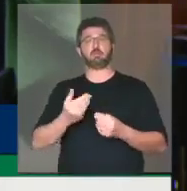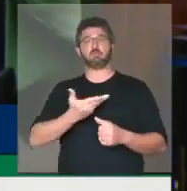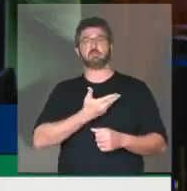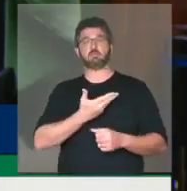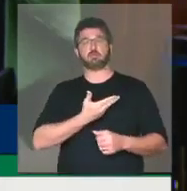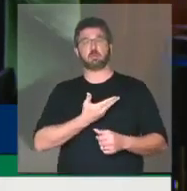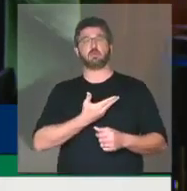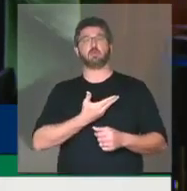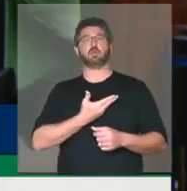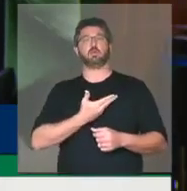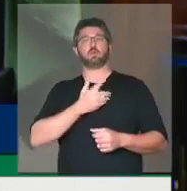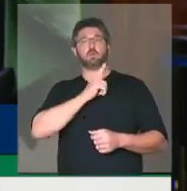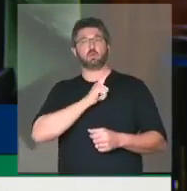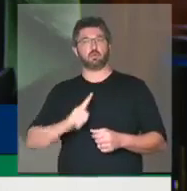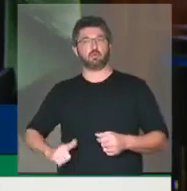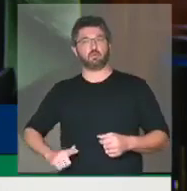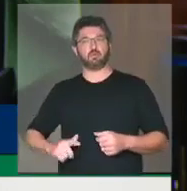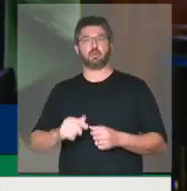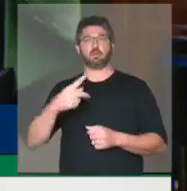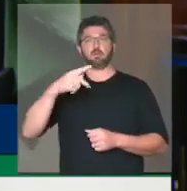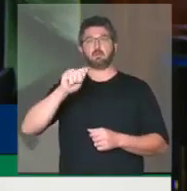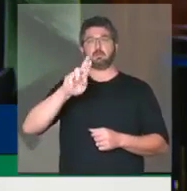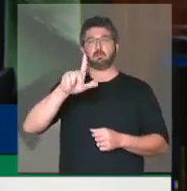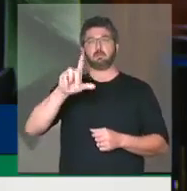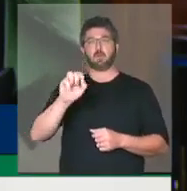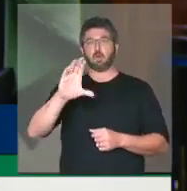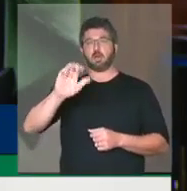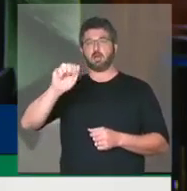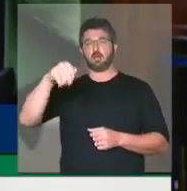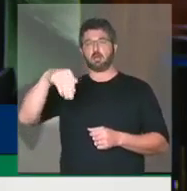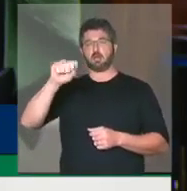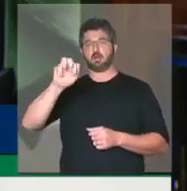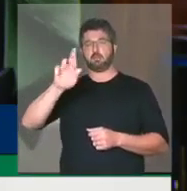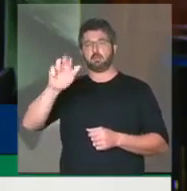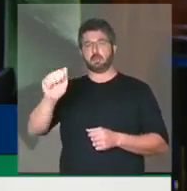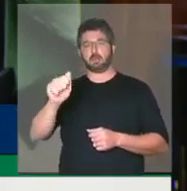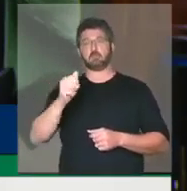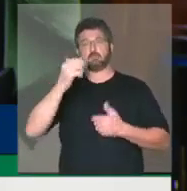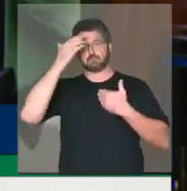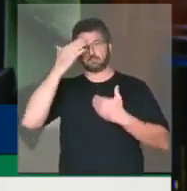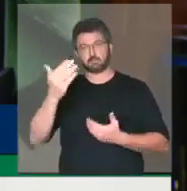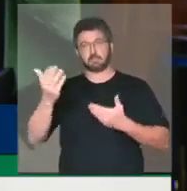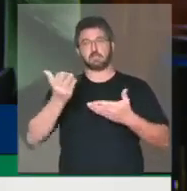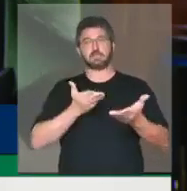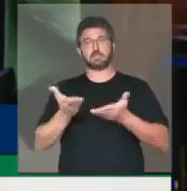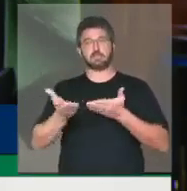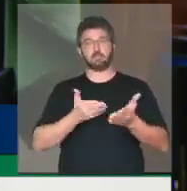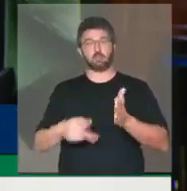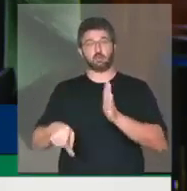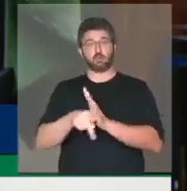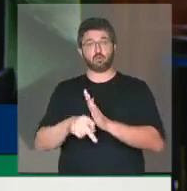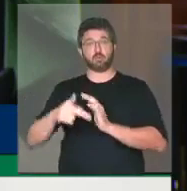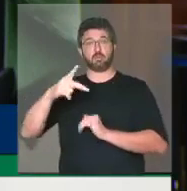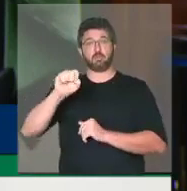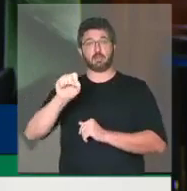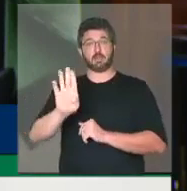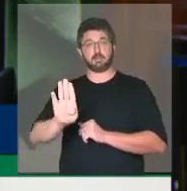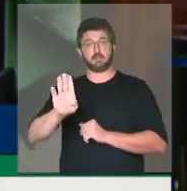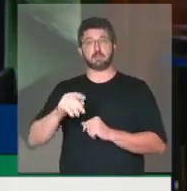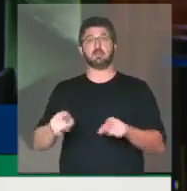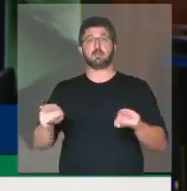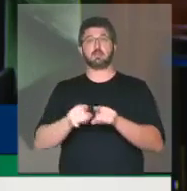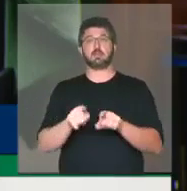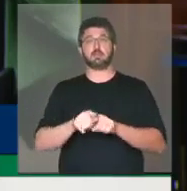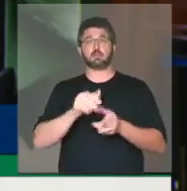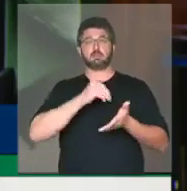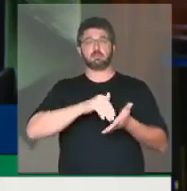e amigo, o governador Paulo Câmara. Agradeço aqui aos servidores da liderança do PSB e do